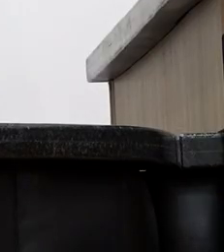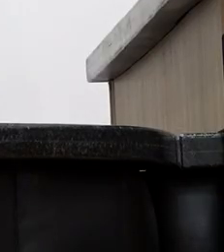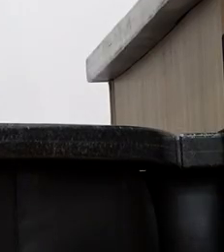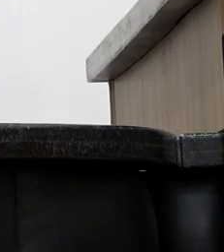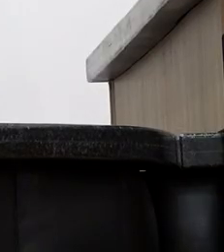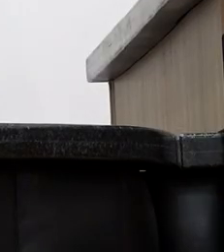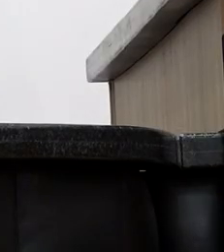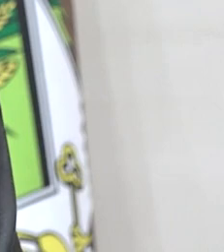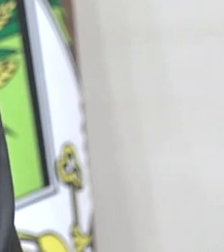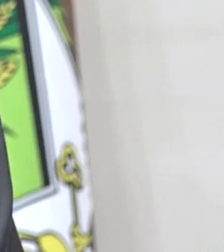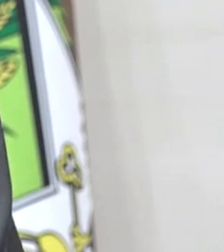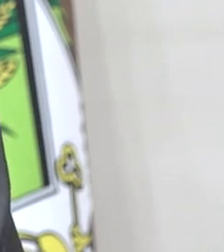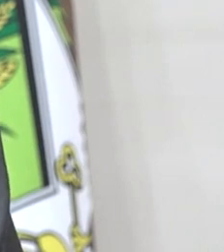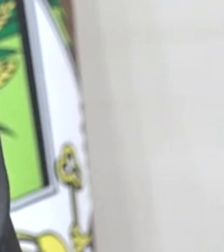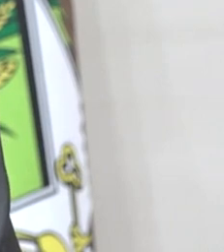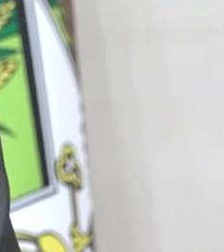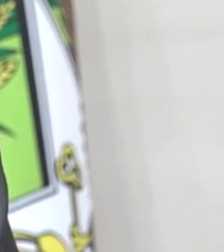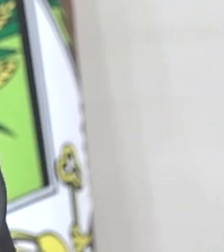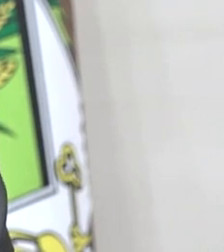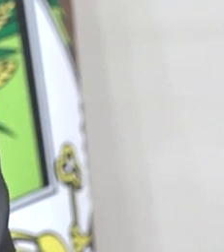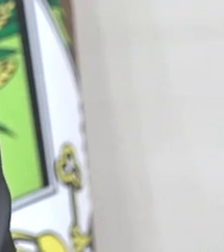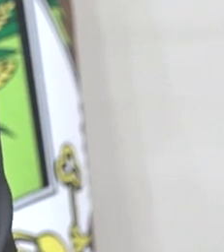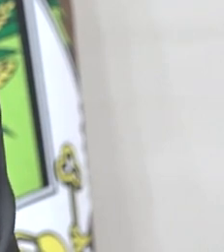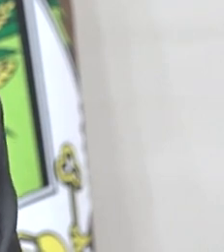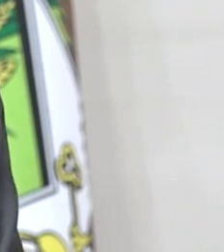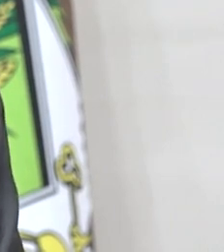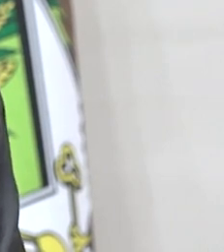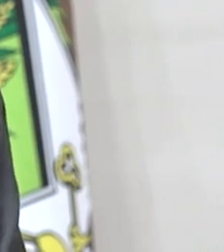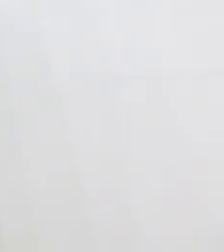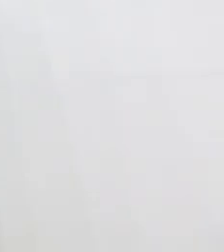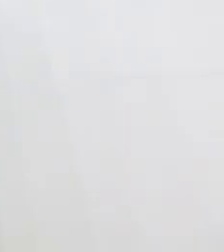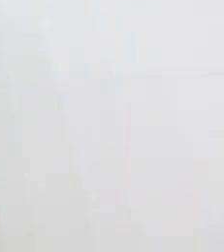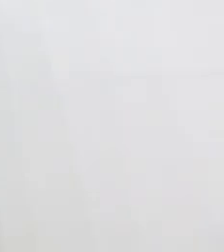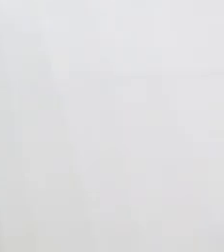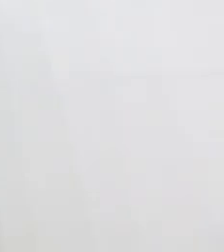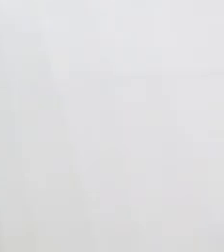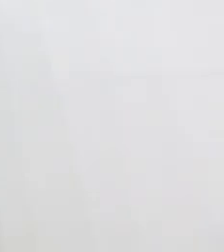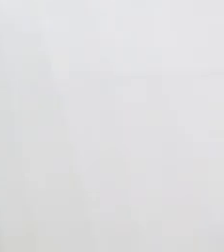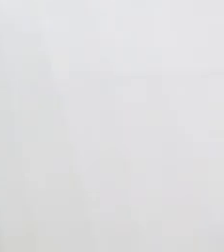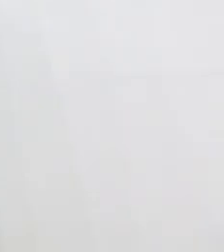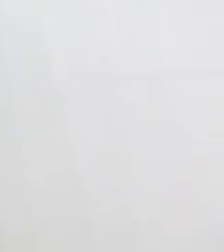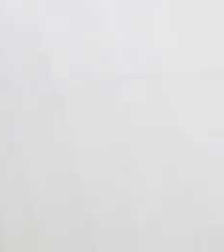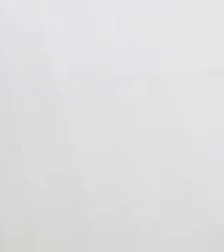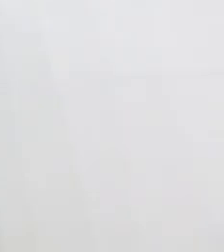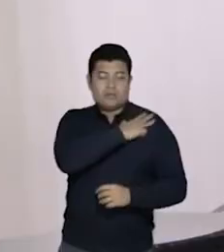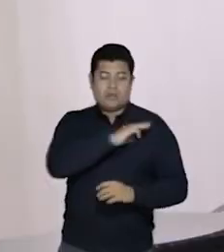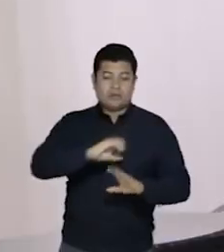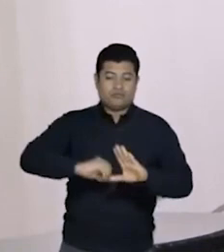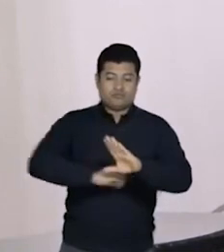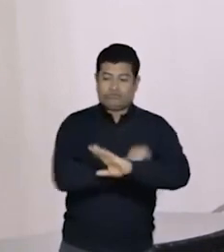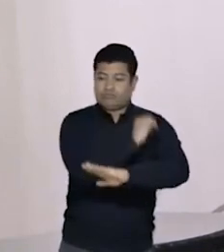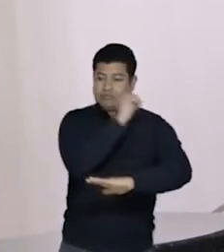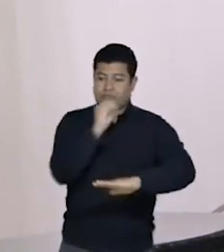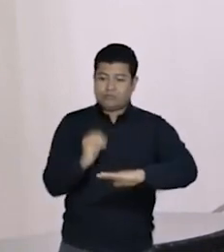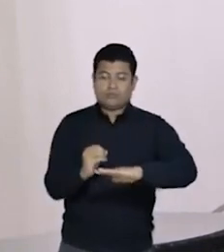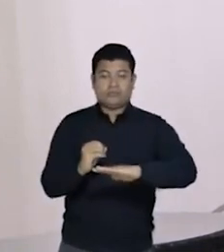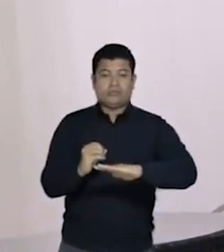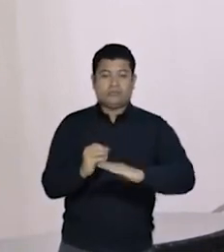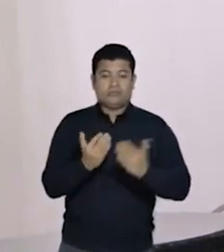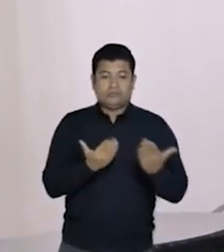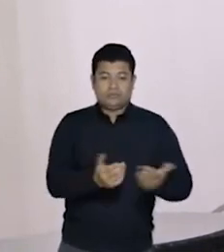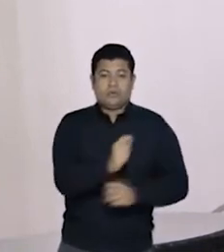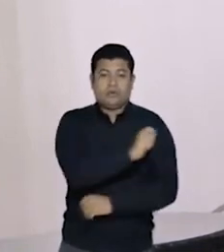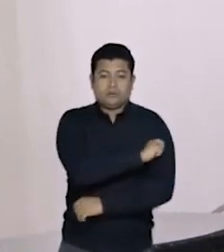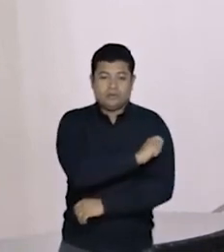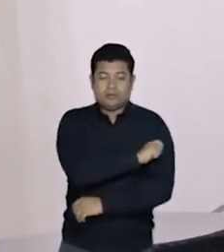a conclusão de uma consulta pública que acaba de ter os primeiros resultados divulgados. Essa consulta